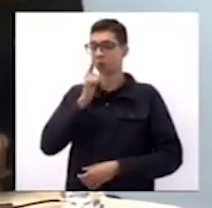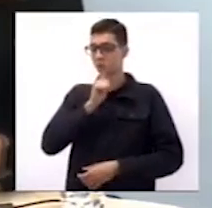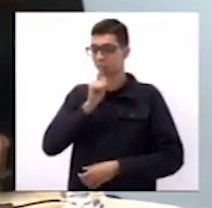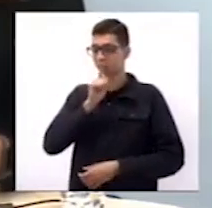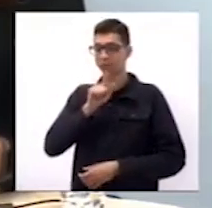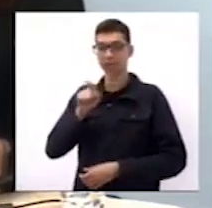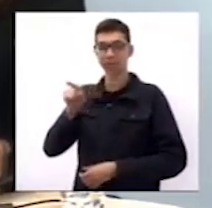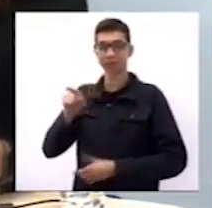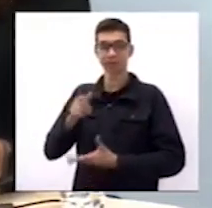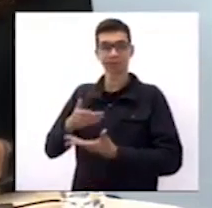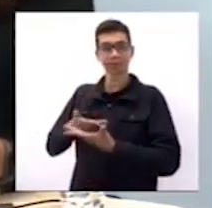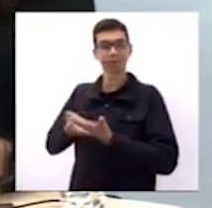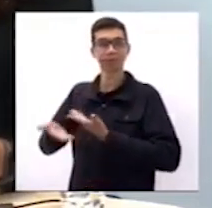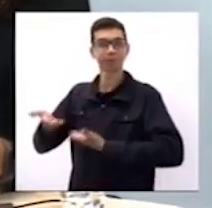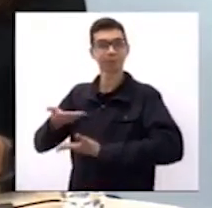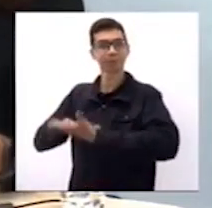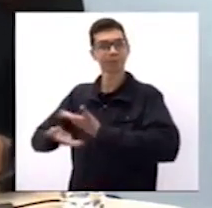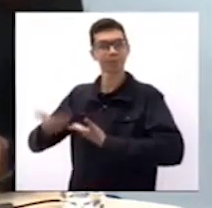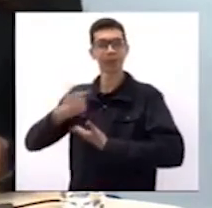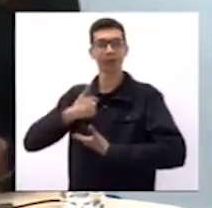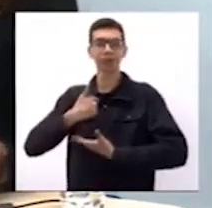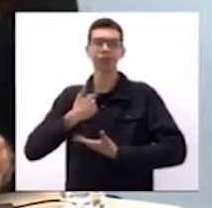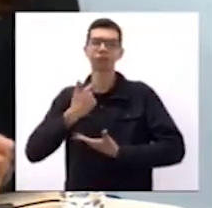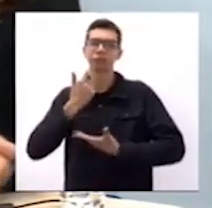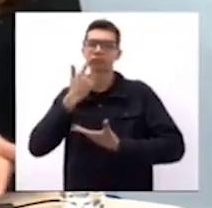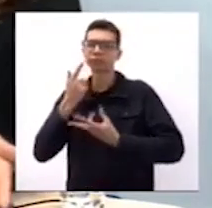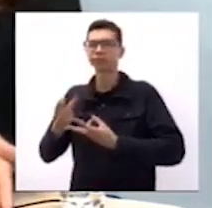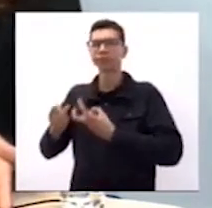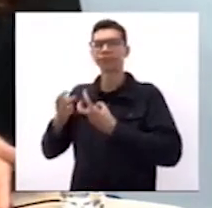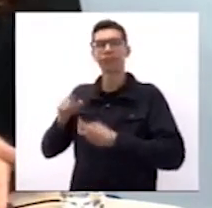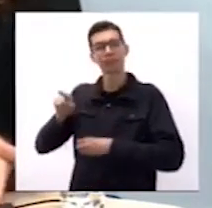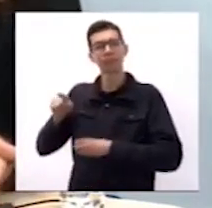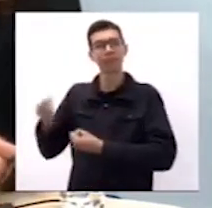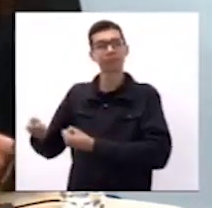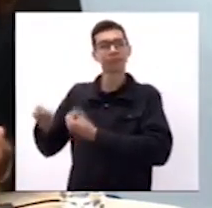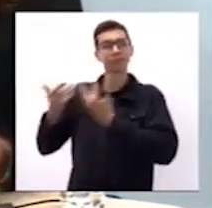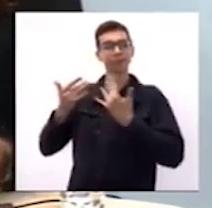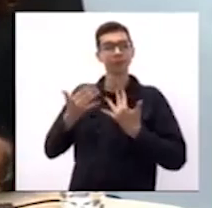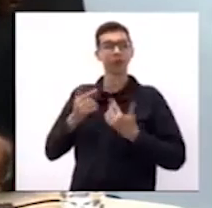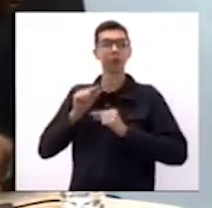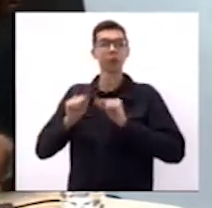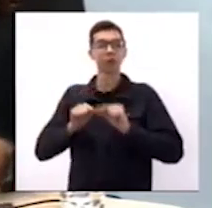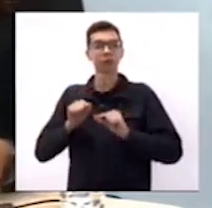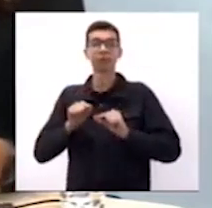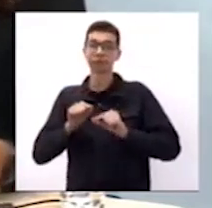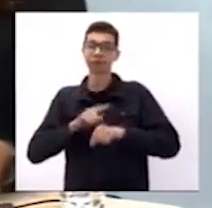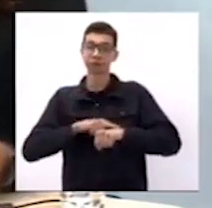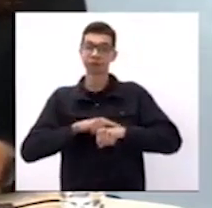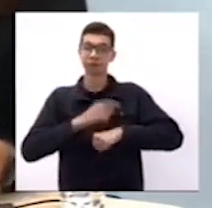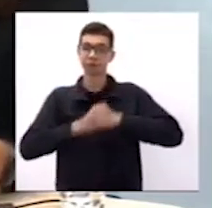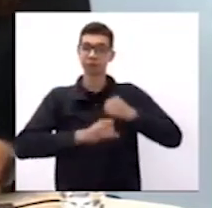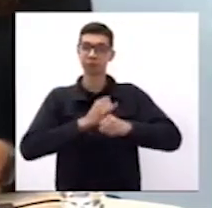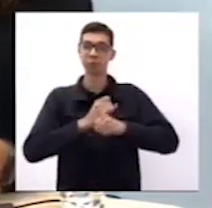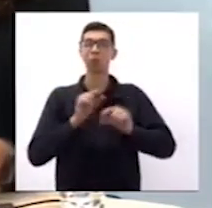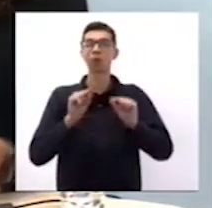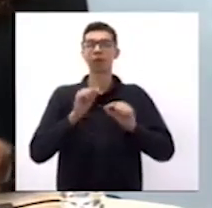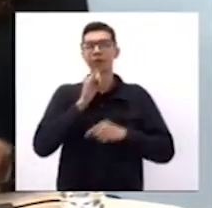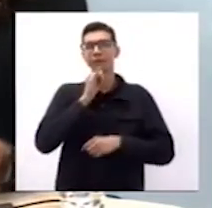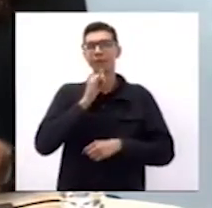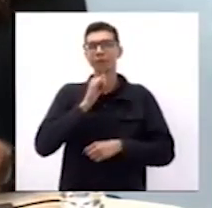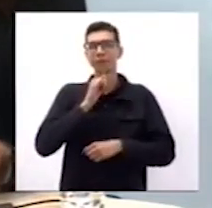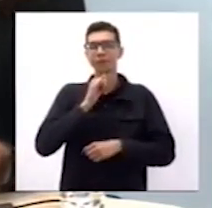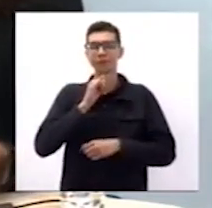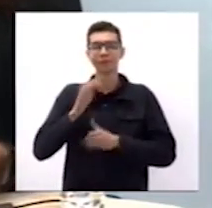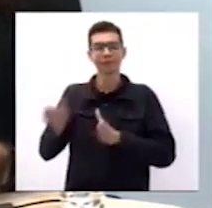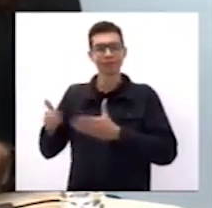Eu paro para ouvir o que o outro tem a me dizer. Nesse momento virtual, o ouvir seria eu ler as